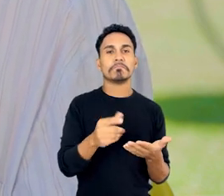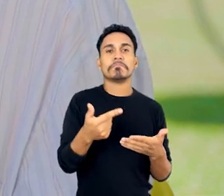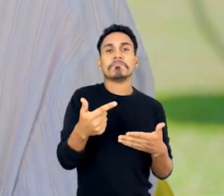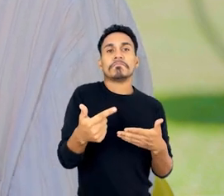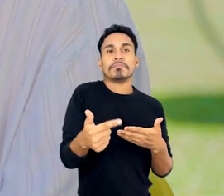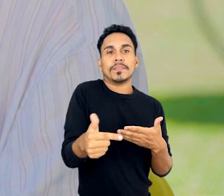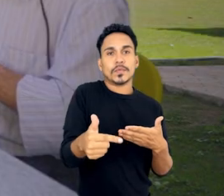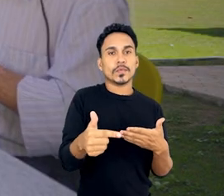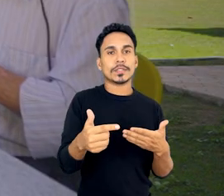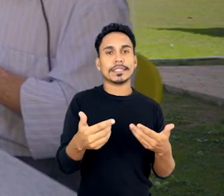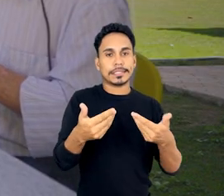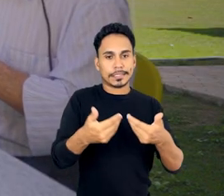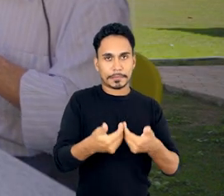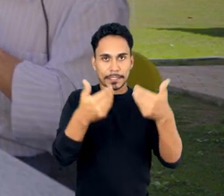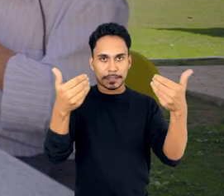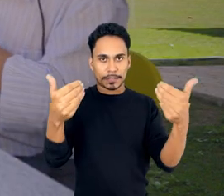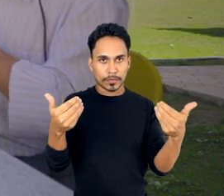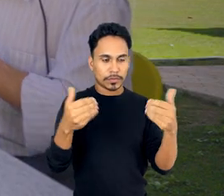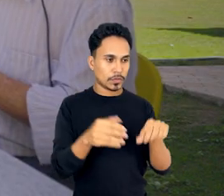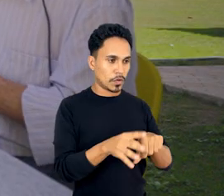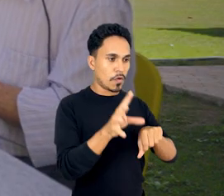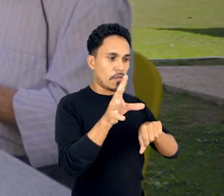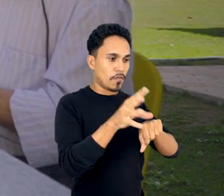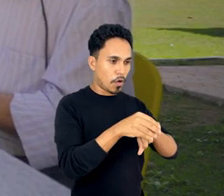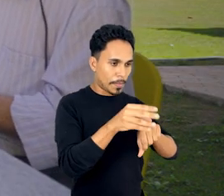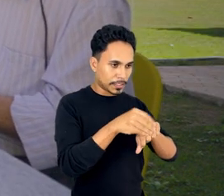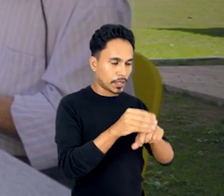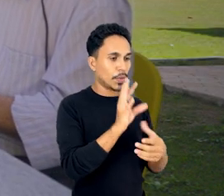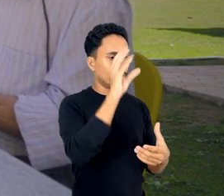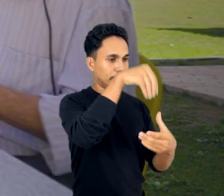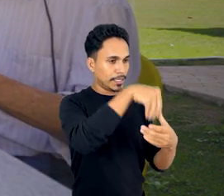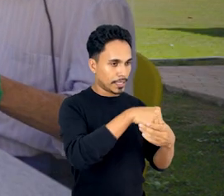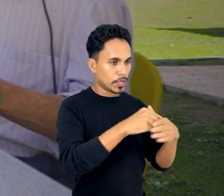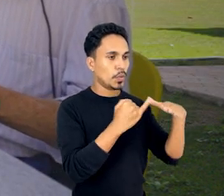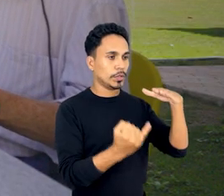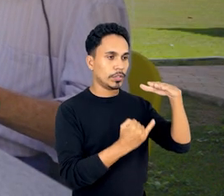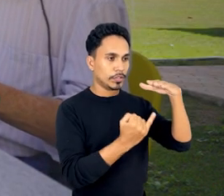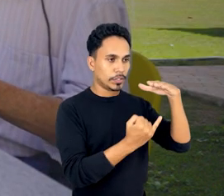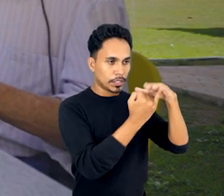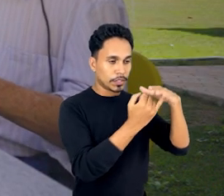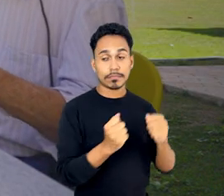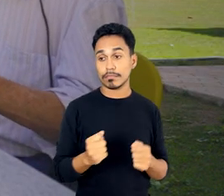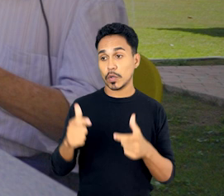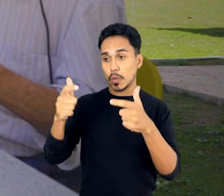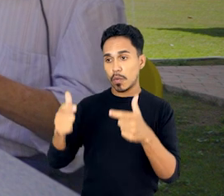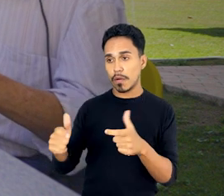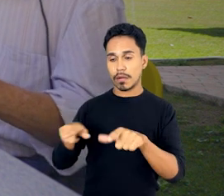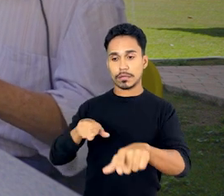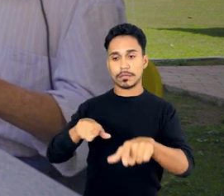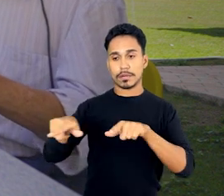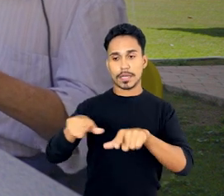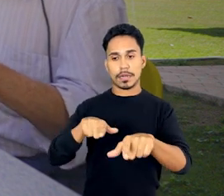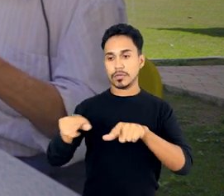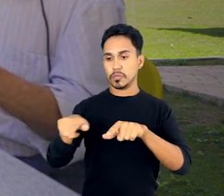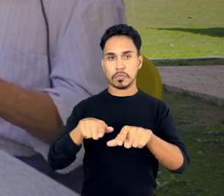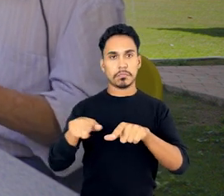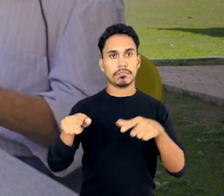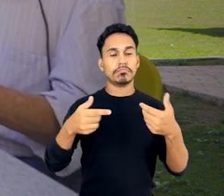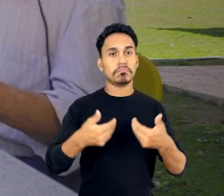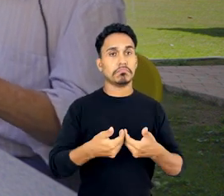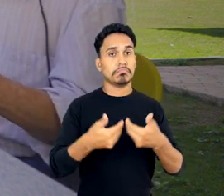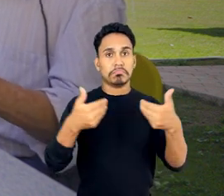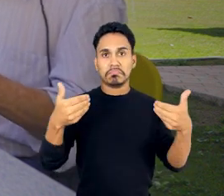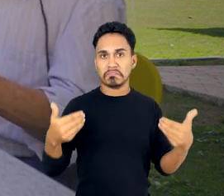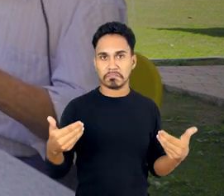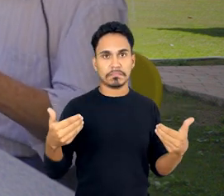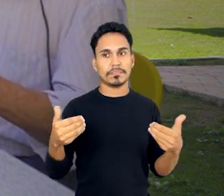separação entre a formação dentro de uma instituição formadora e o próprio local de trabalho onde vai vai